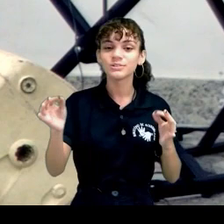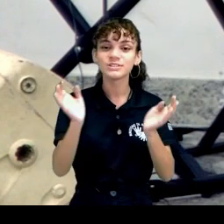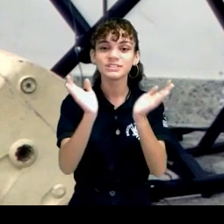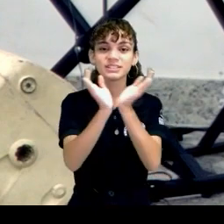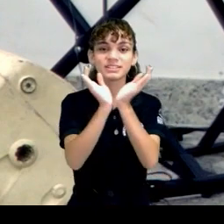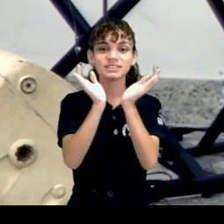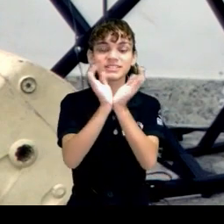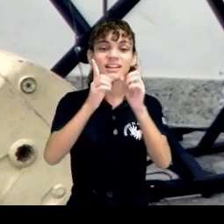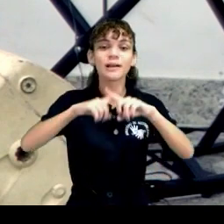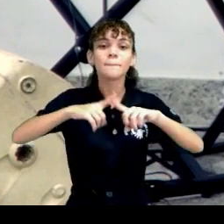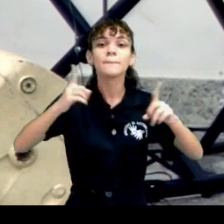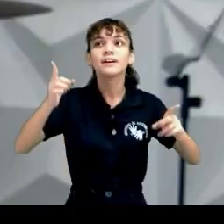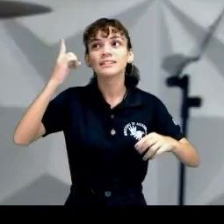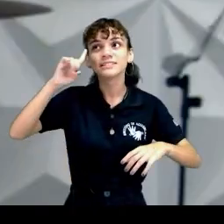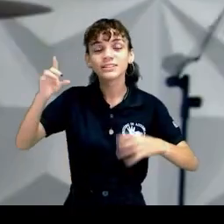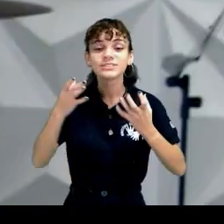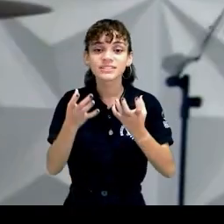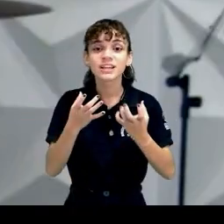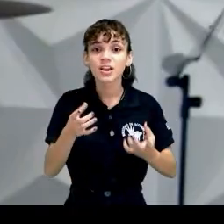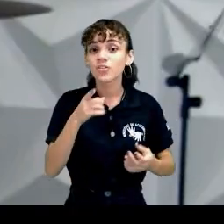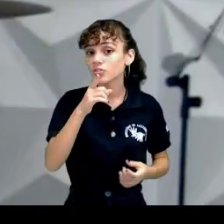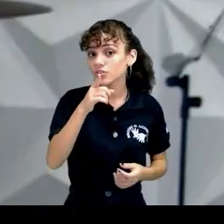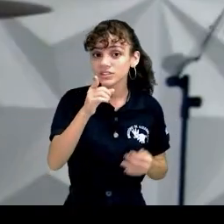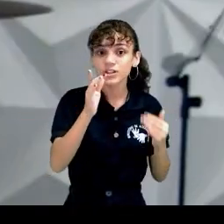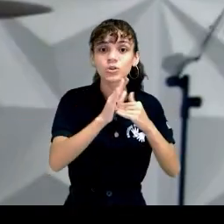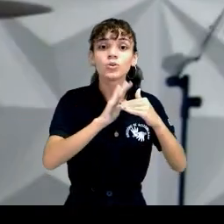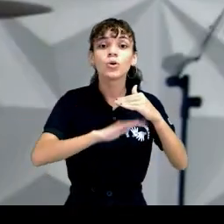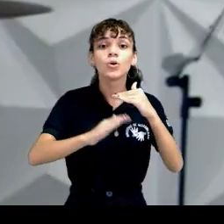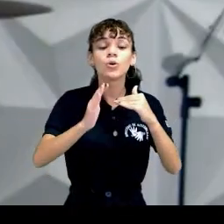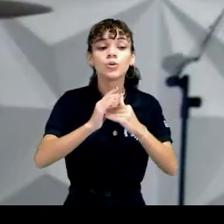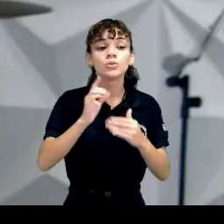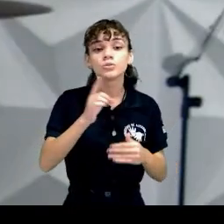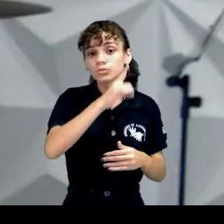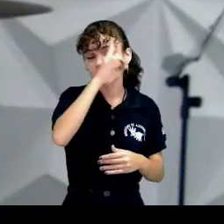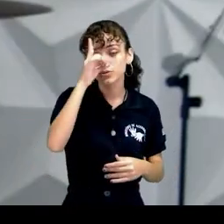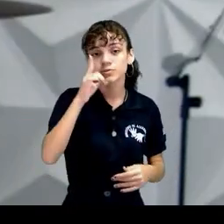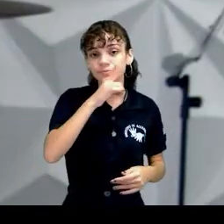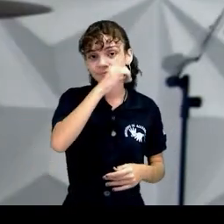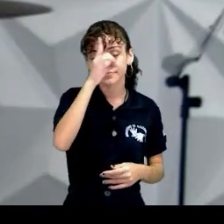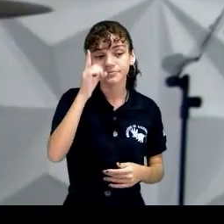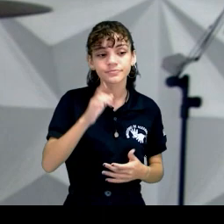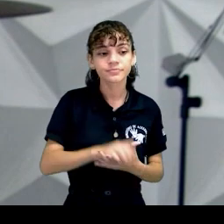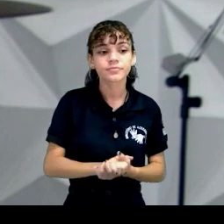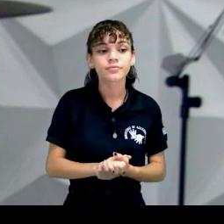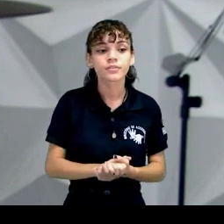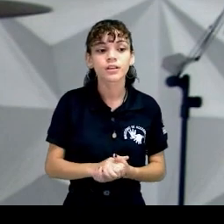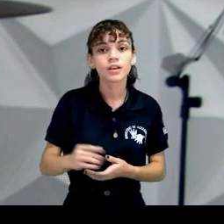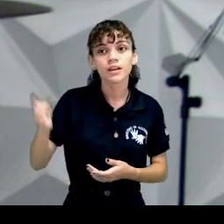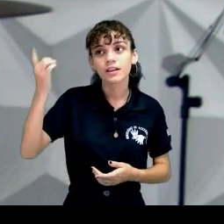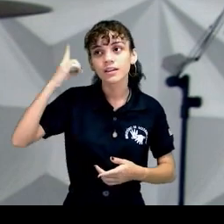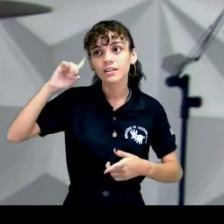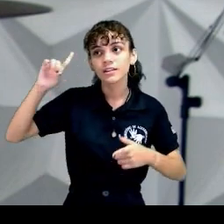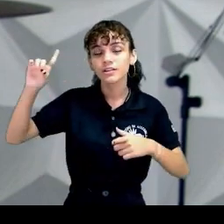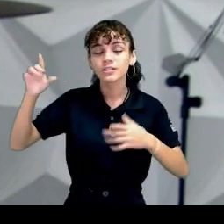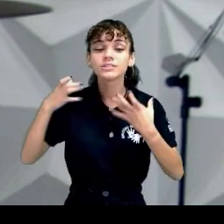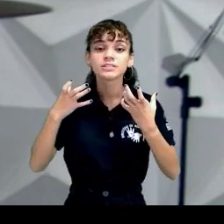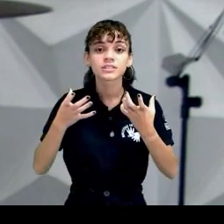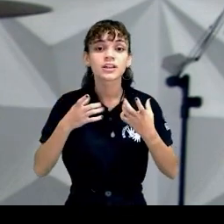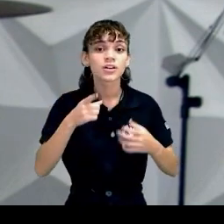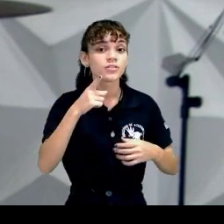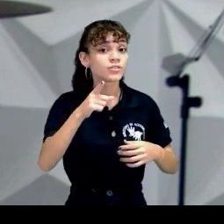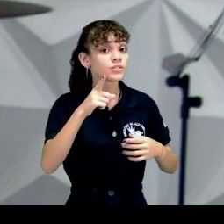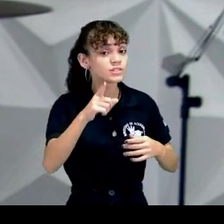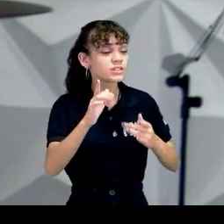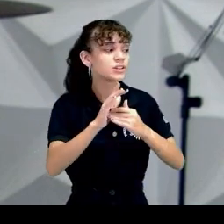expressão. Deus te quer todos os dias. Deus te quer voltando a Ele todos os dias para